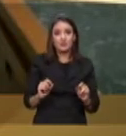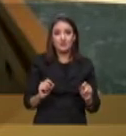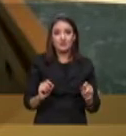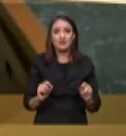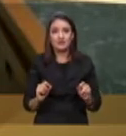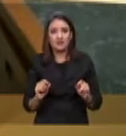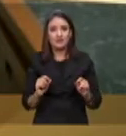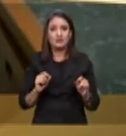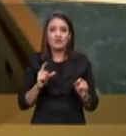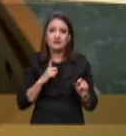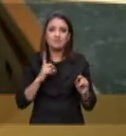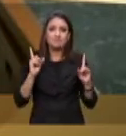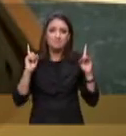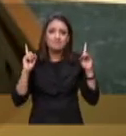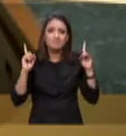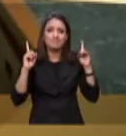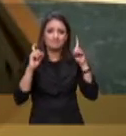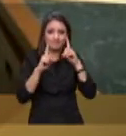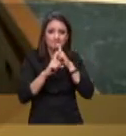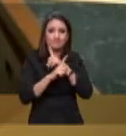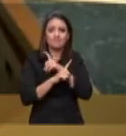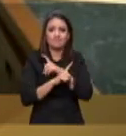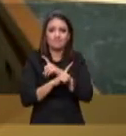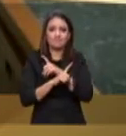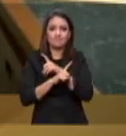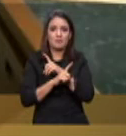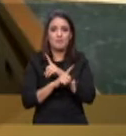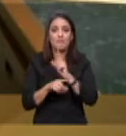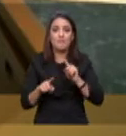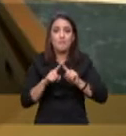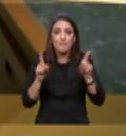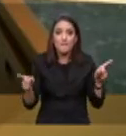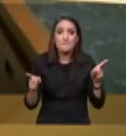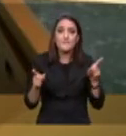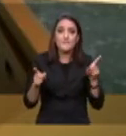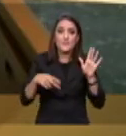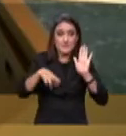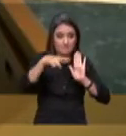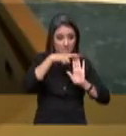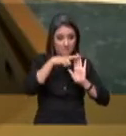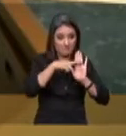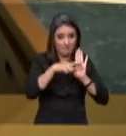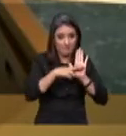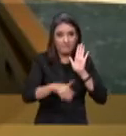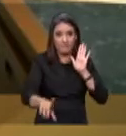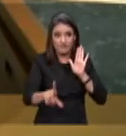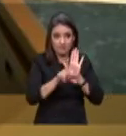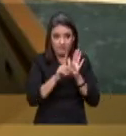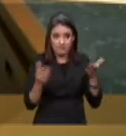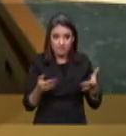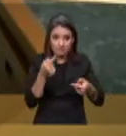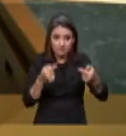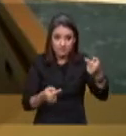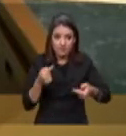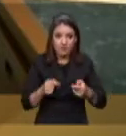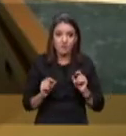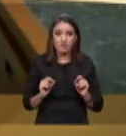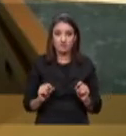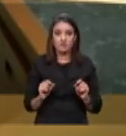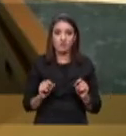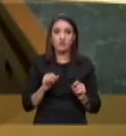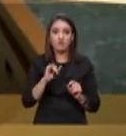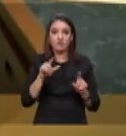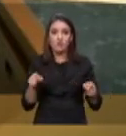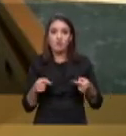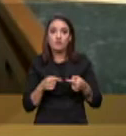tem e que não se tinha. Mas das normas, portanto, que se pôs aqui em questão é a